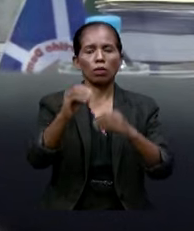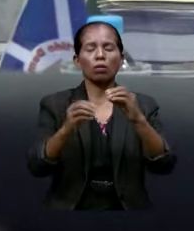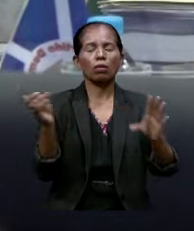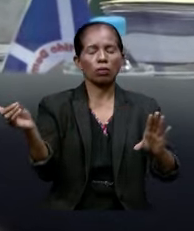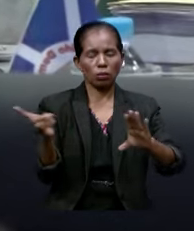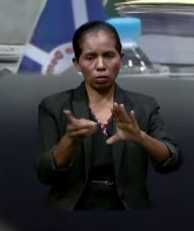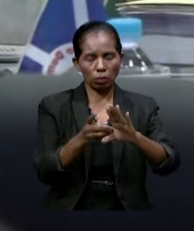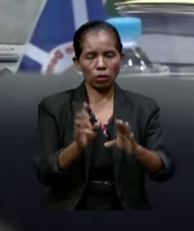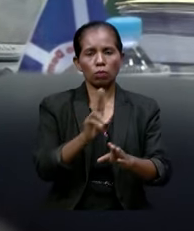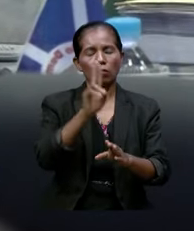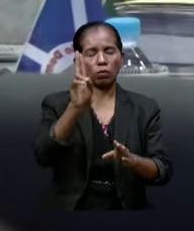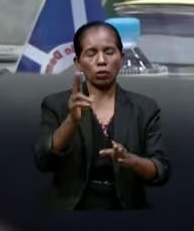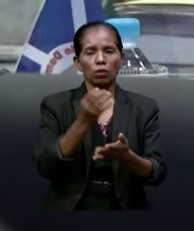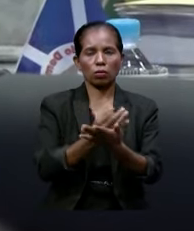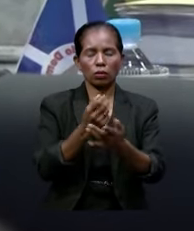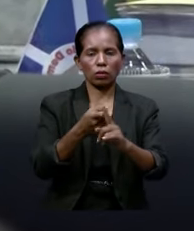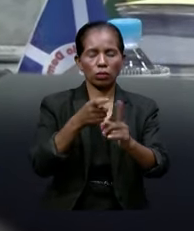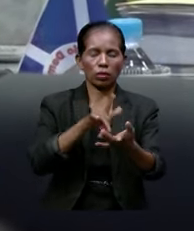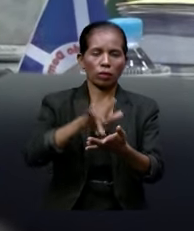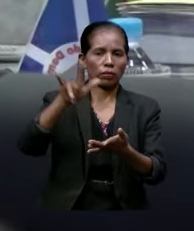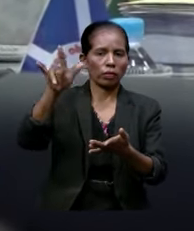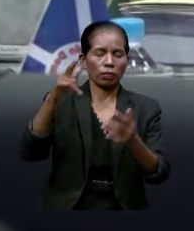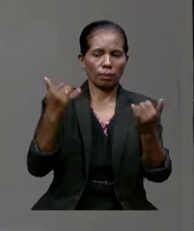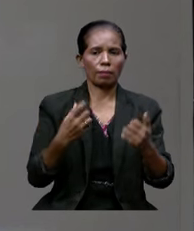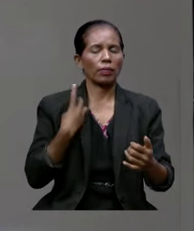gastos non receitas russi avion GSM.